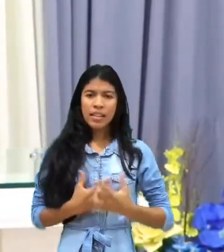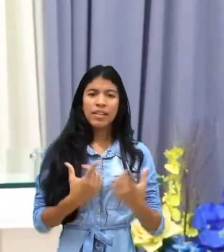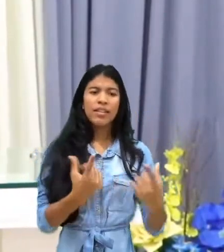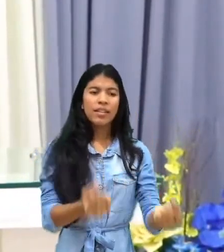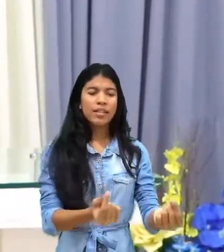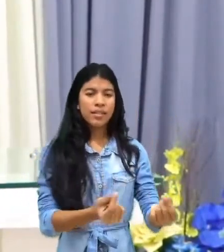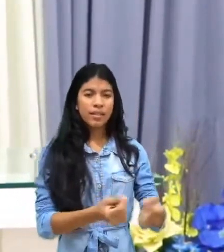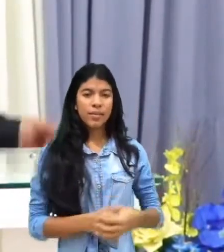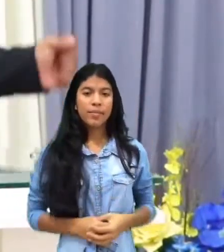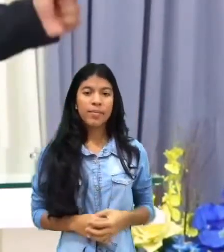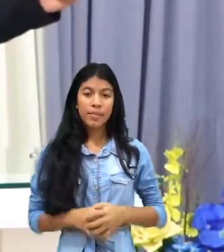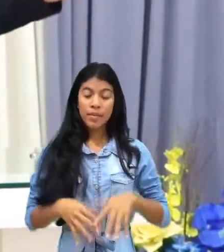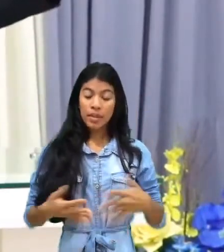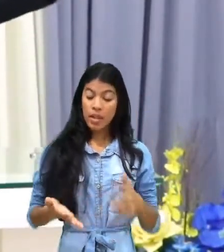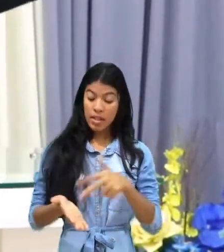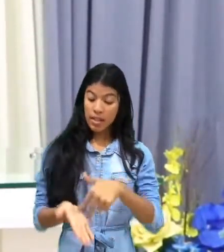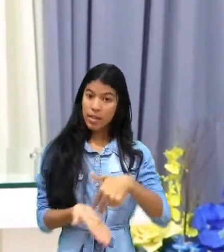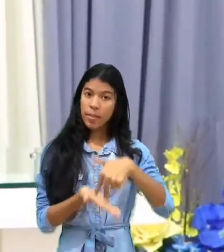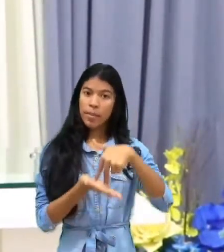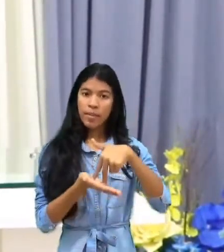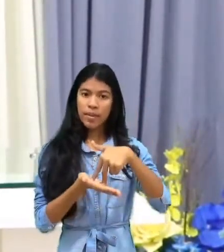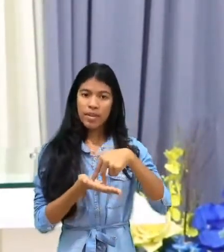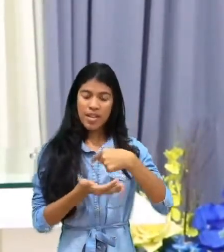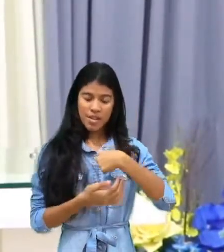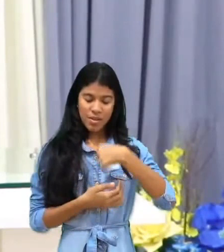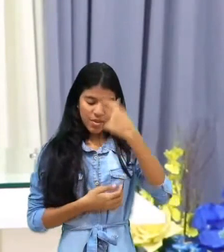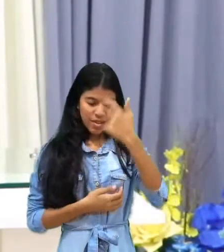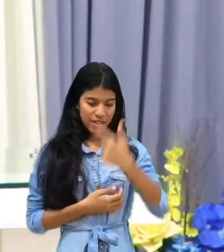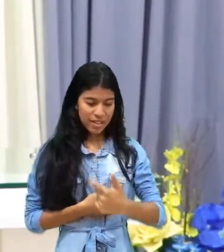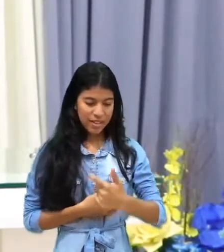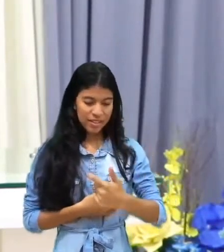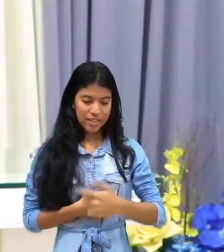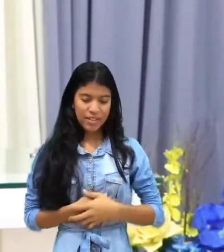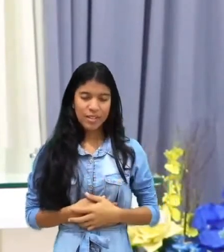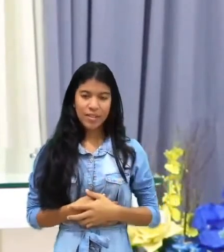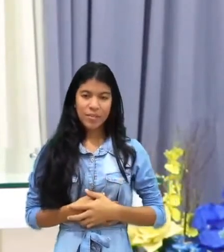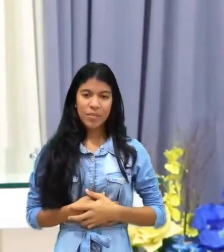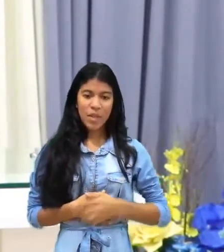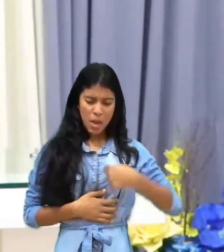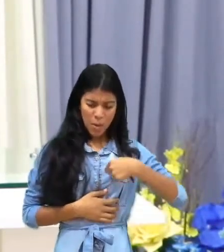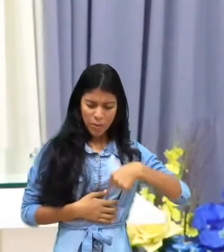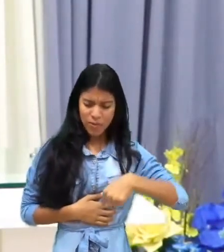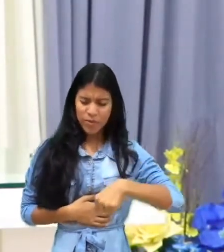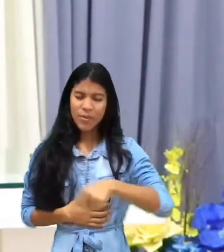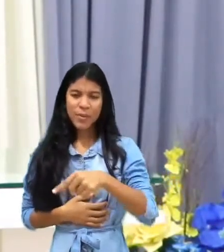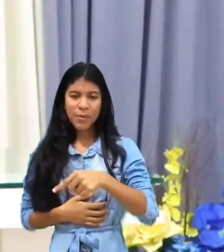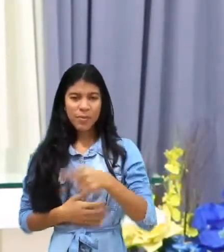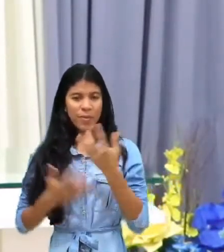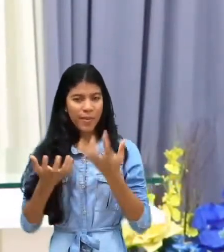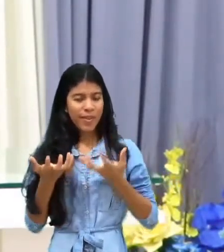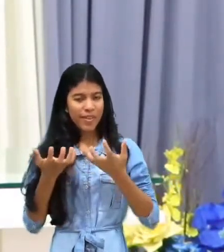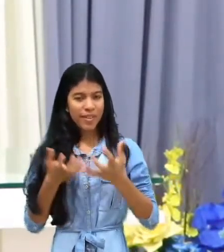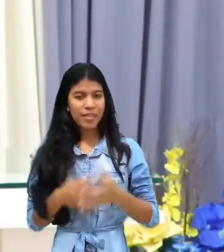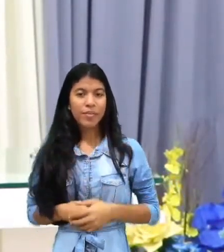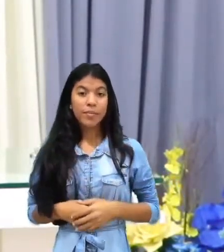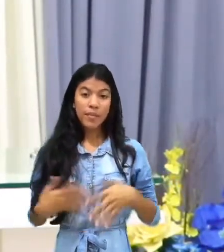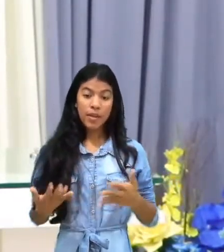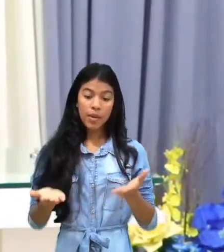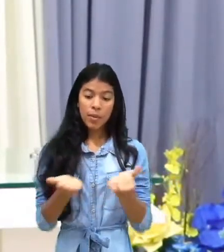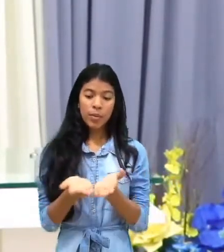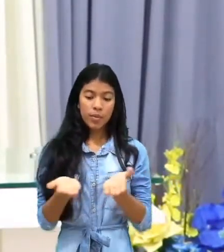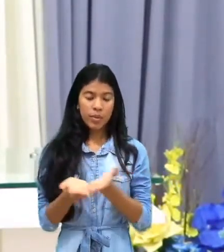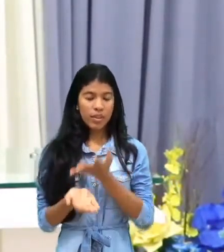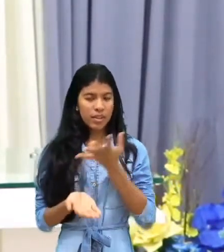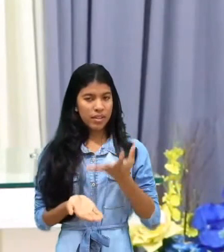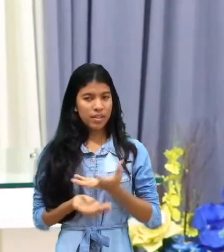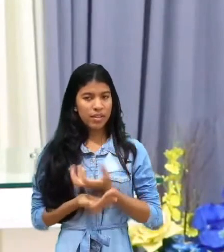e diz, eis-me aqui, envia-me a mim. Louvado seja o nome do Senhor. O crente salvo em Jesus é